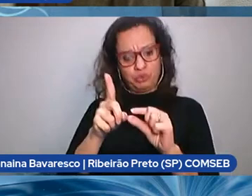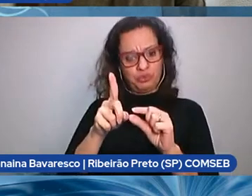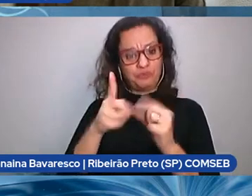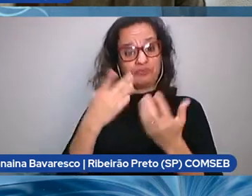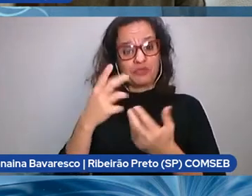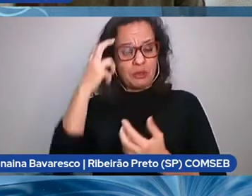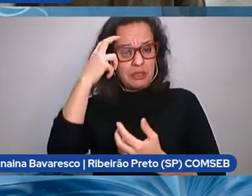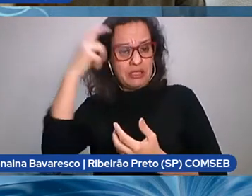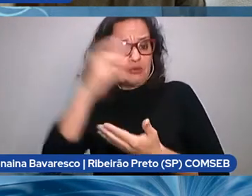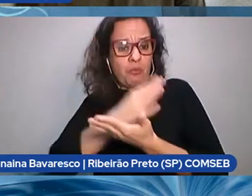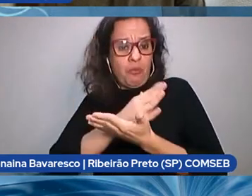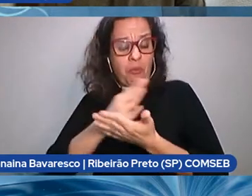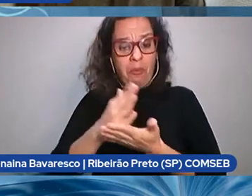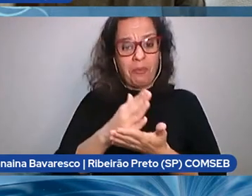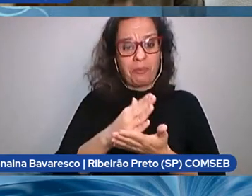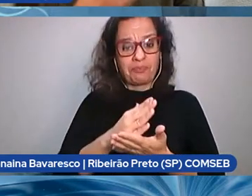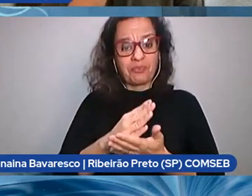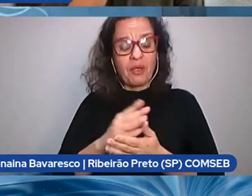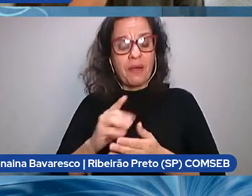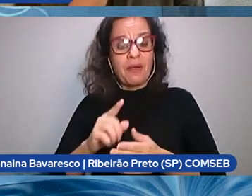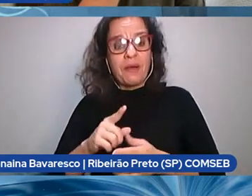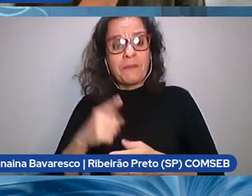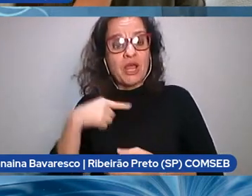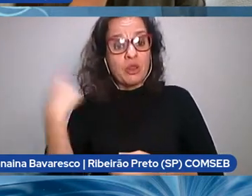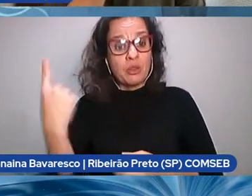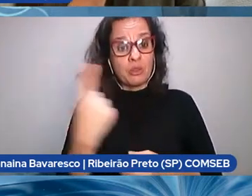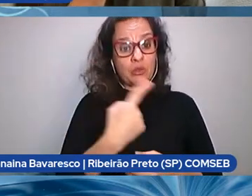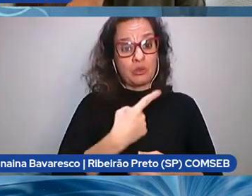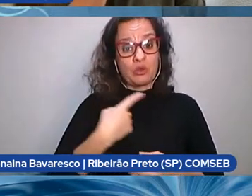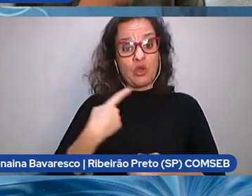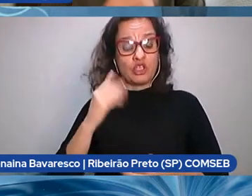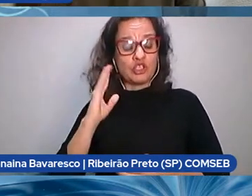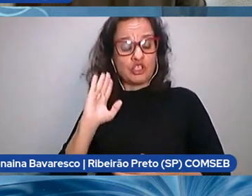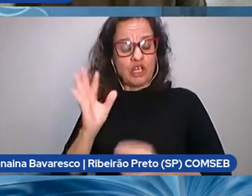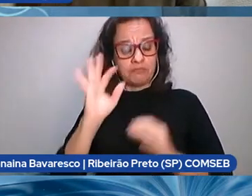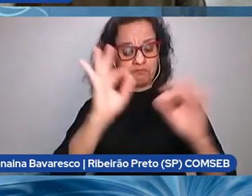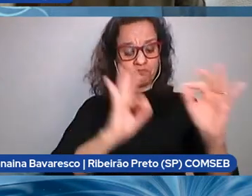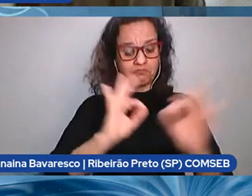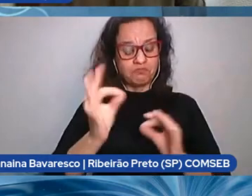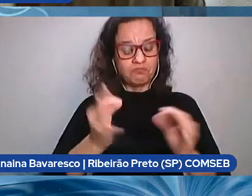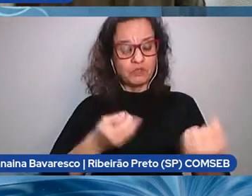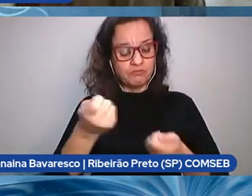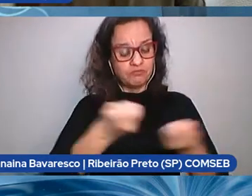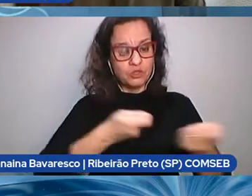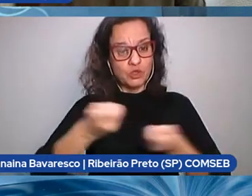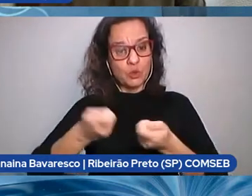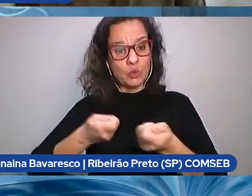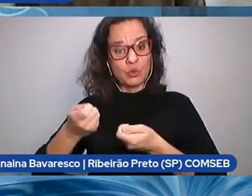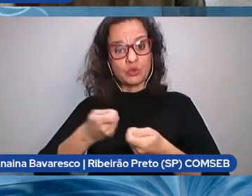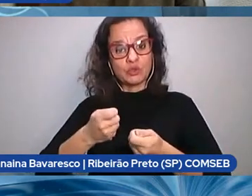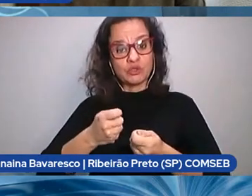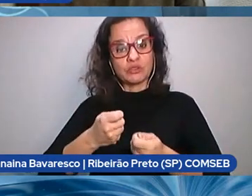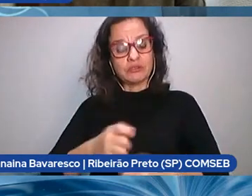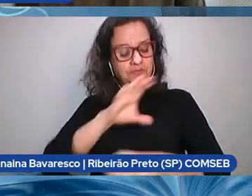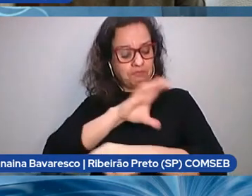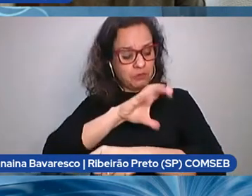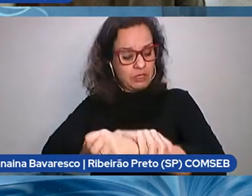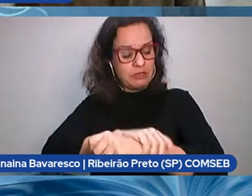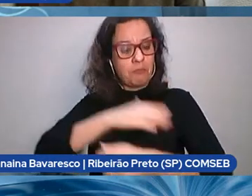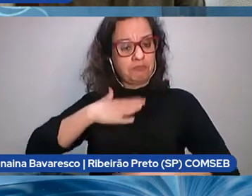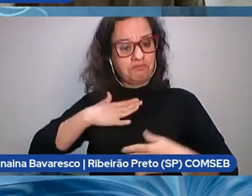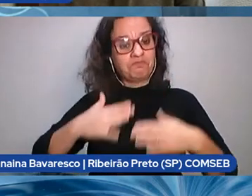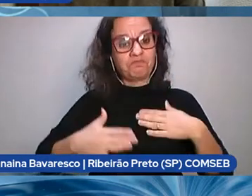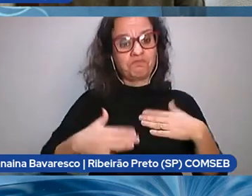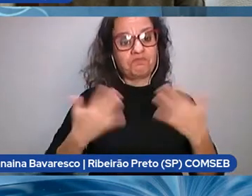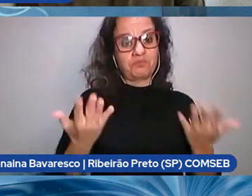nos referir a nós, já que estamos gerenciando esse corpo carnal aqui, né?